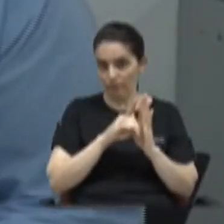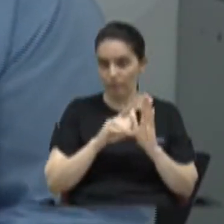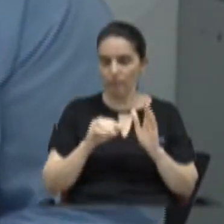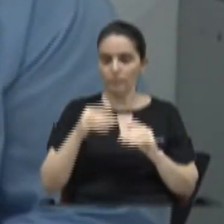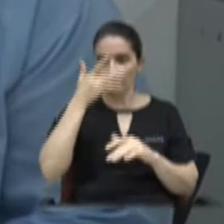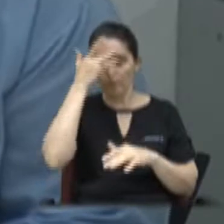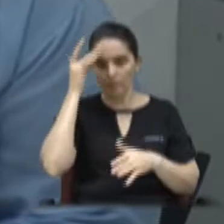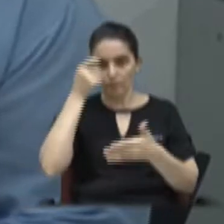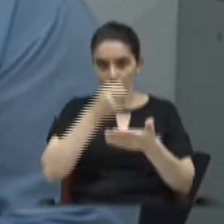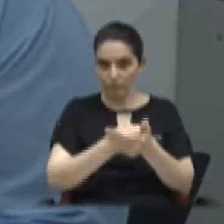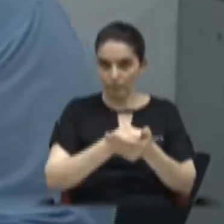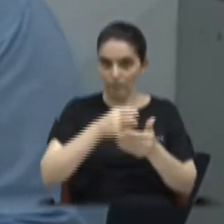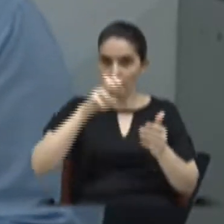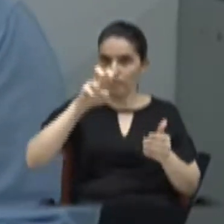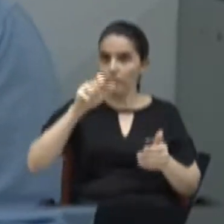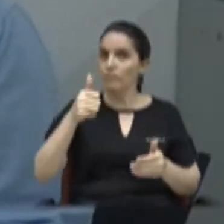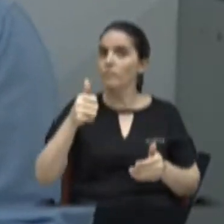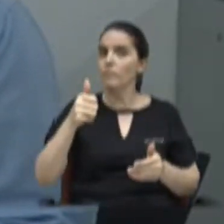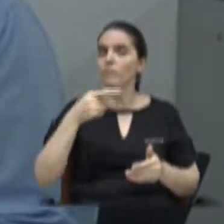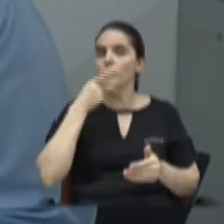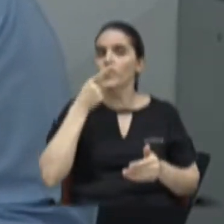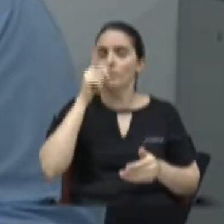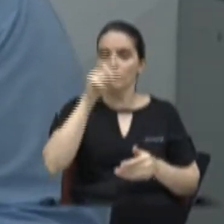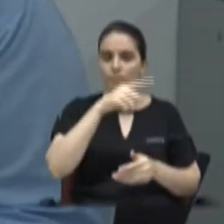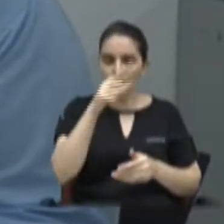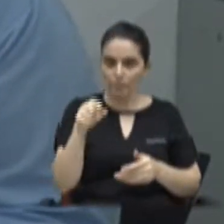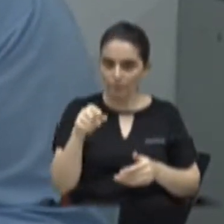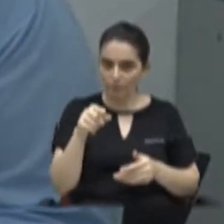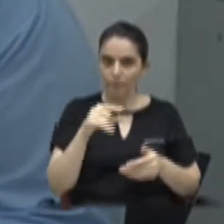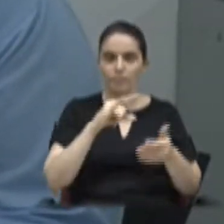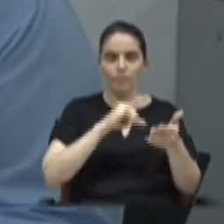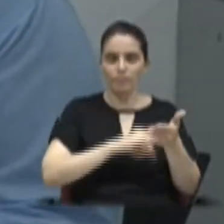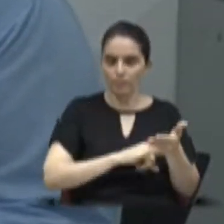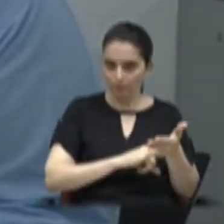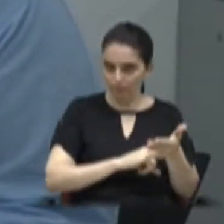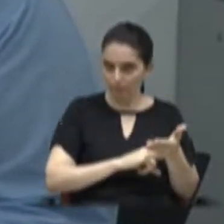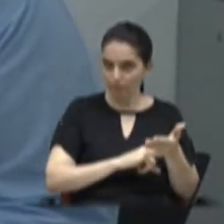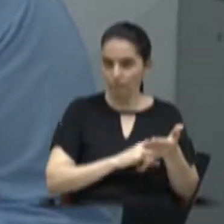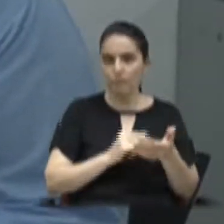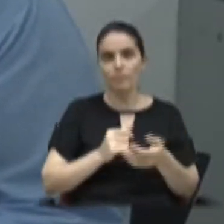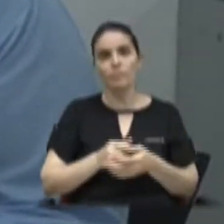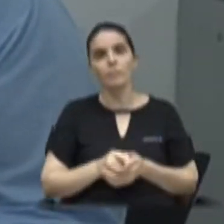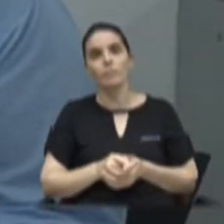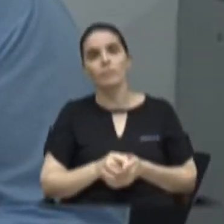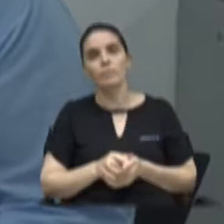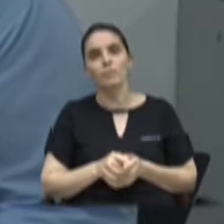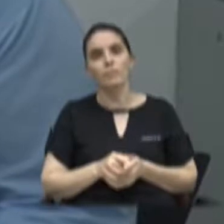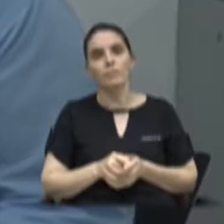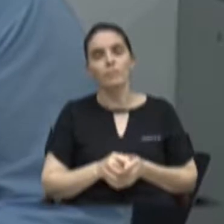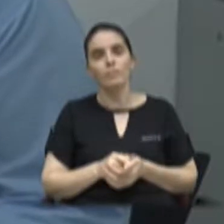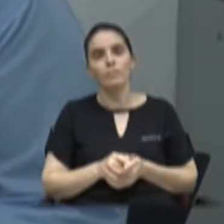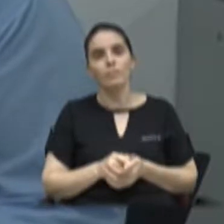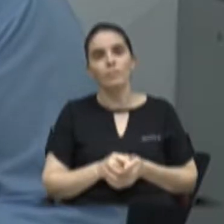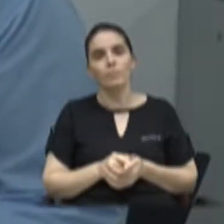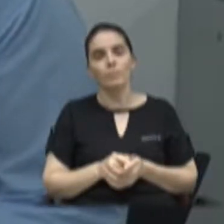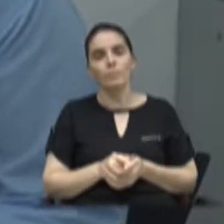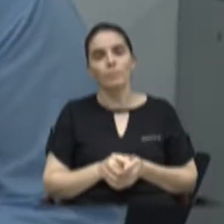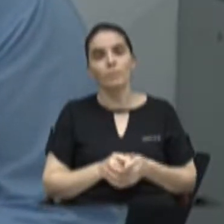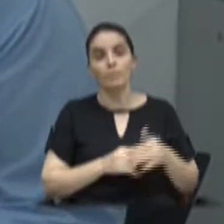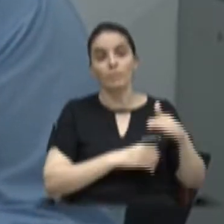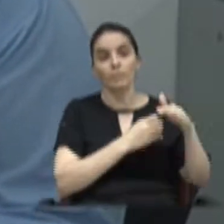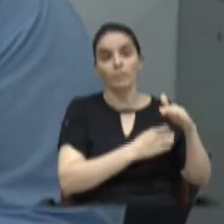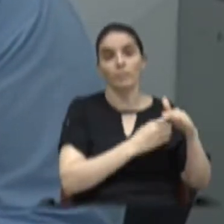51... estabelece como nulas cláusulas e práticas que coloquem o fornecedor